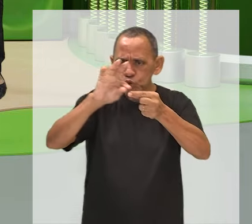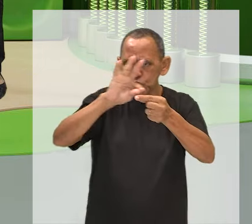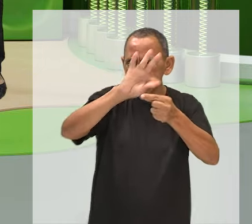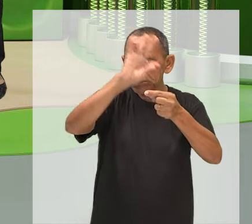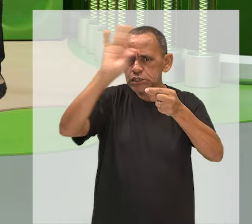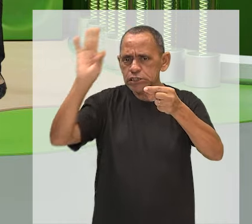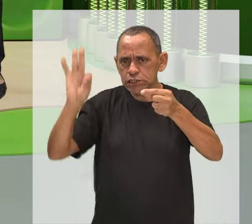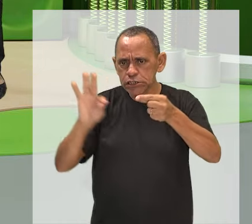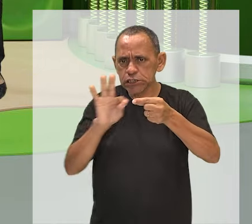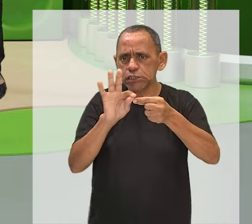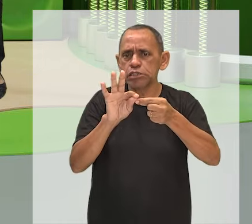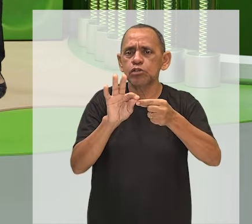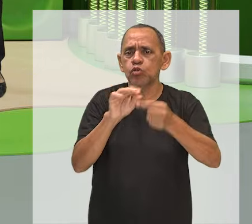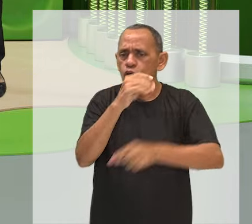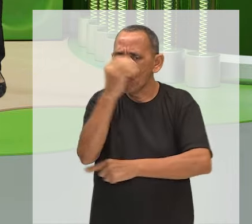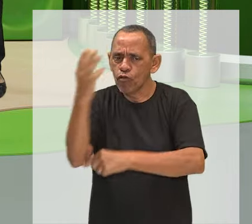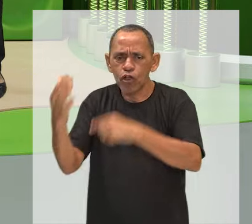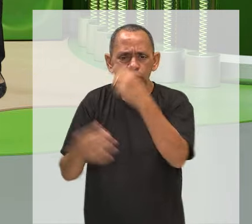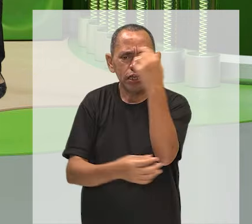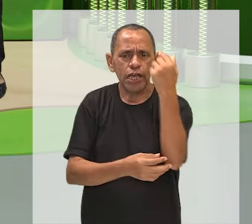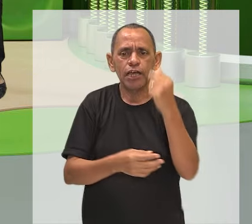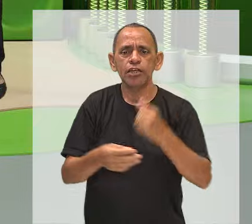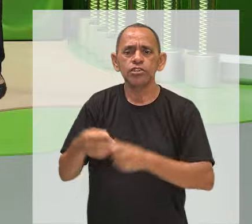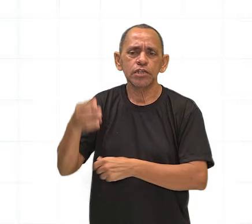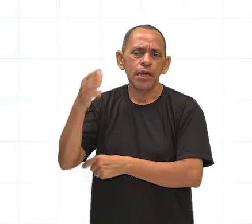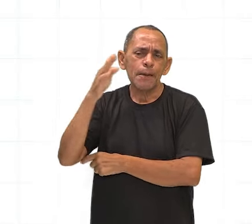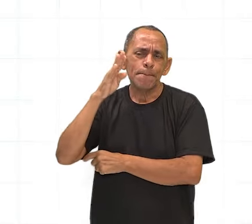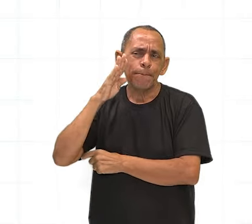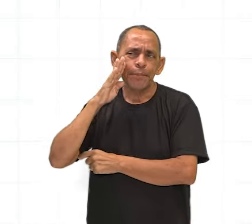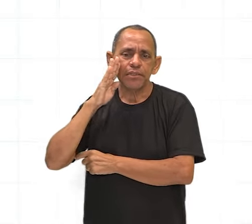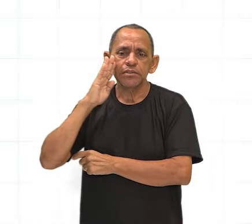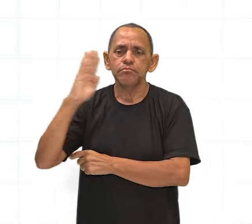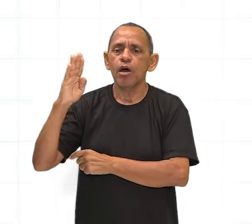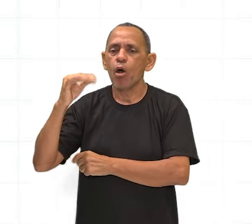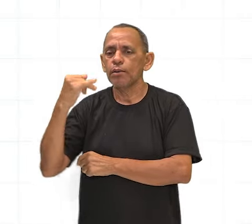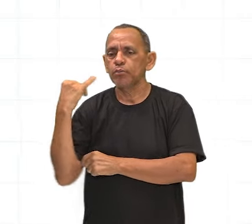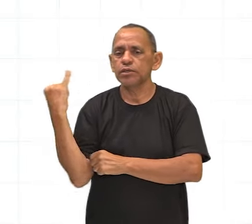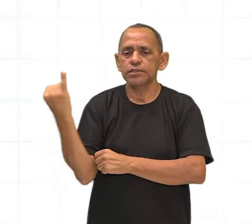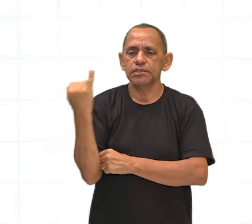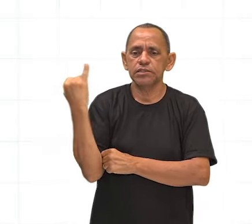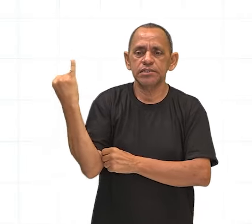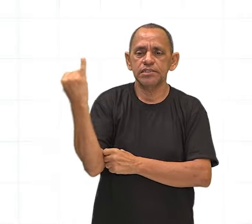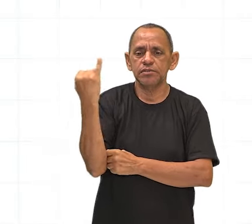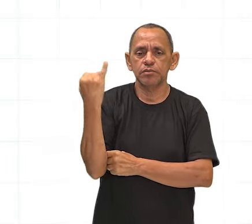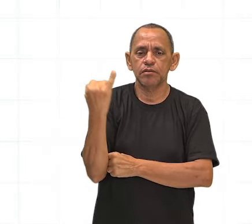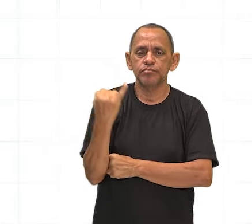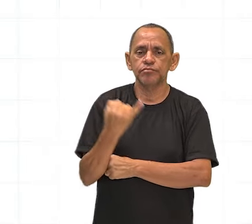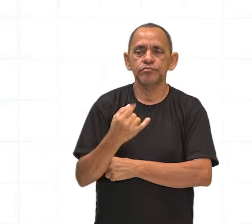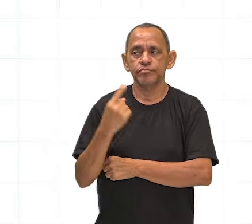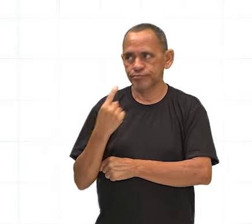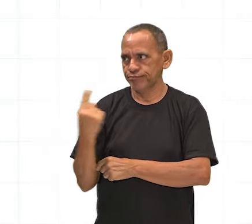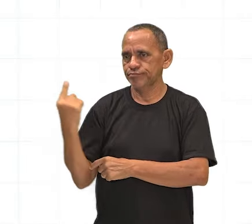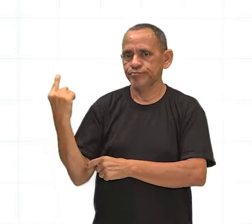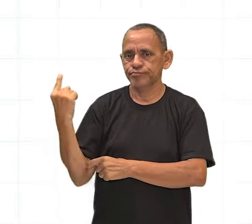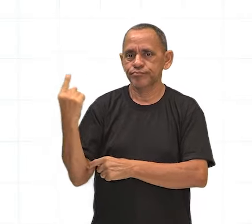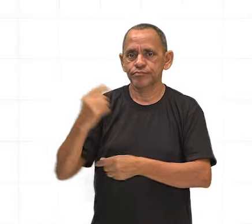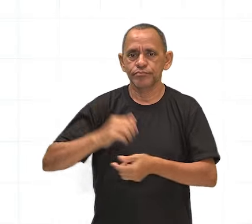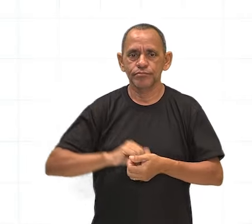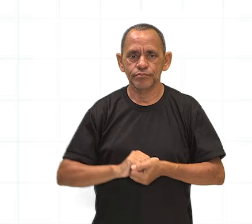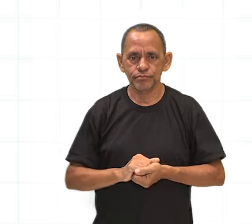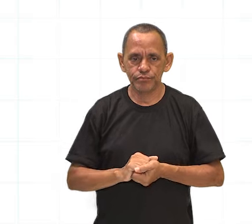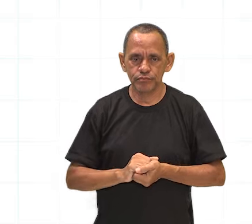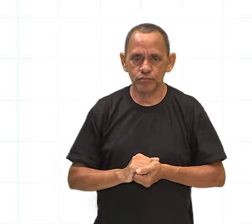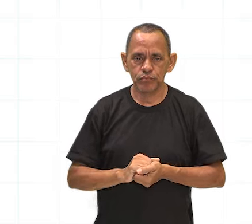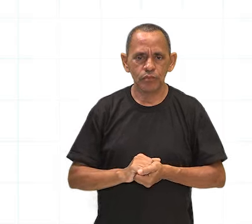tá? Então, falando da nossa floresta, né, vamos observar aí um detalhe de como ela é importante, né? A